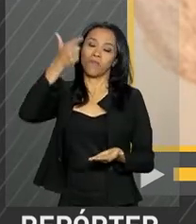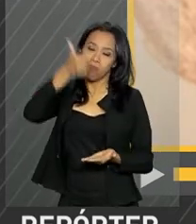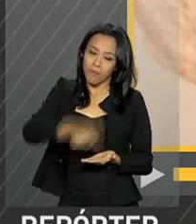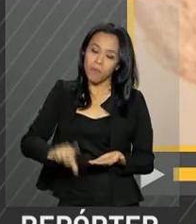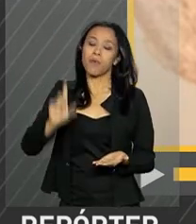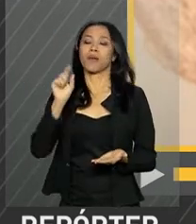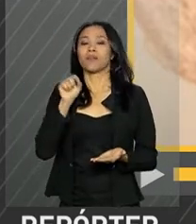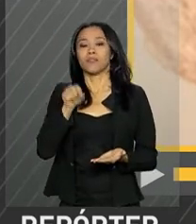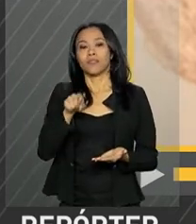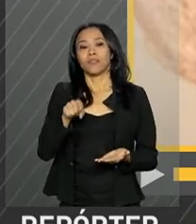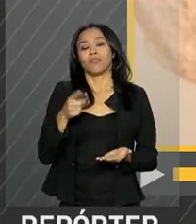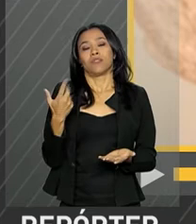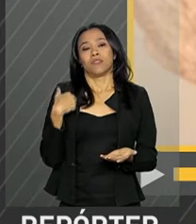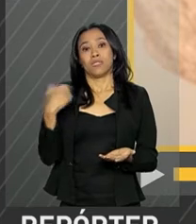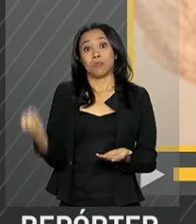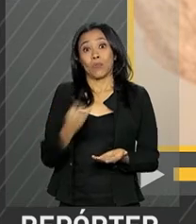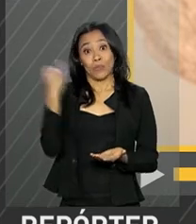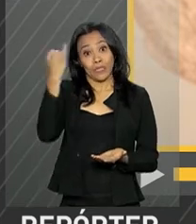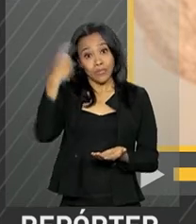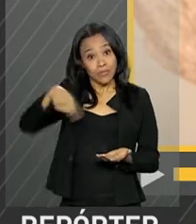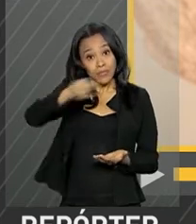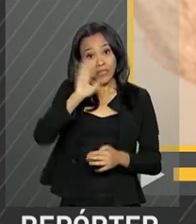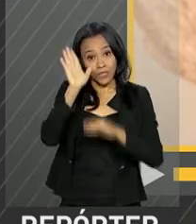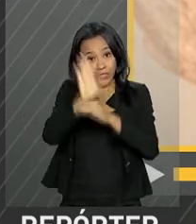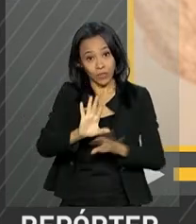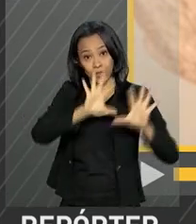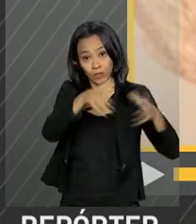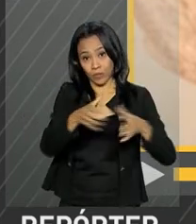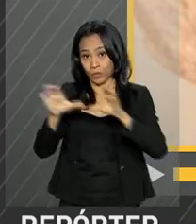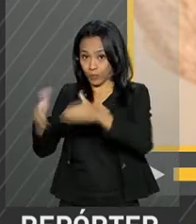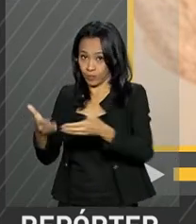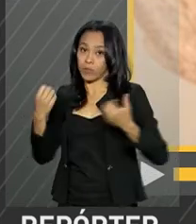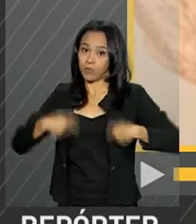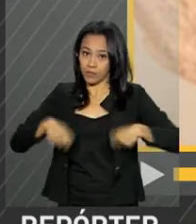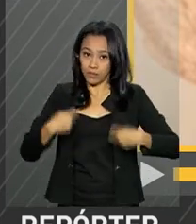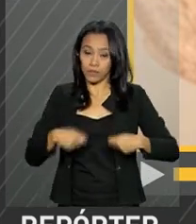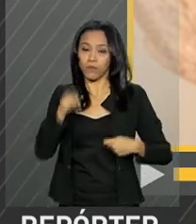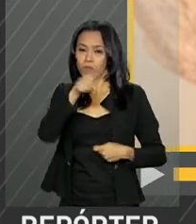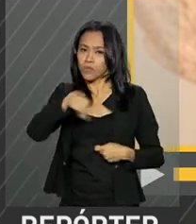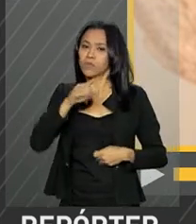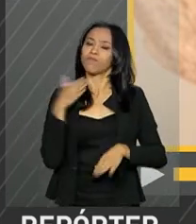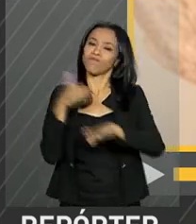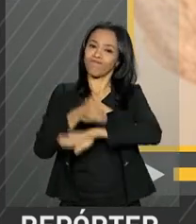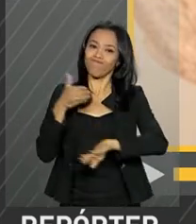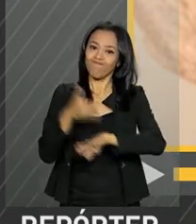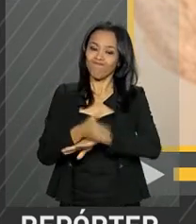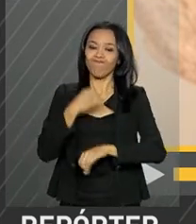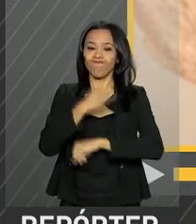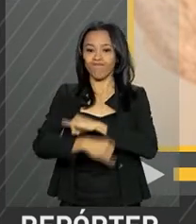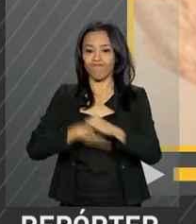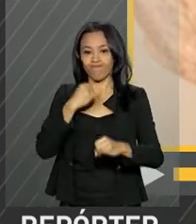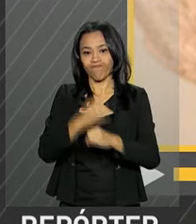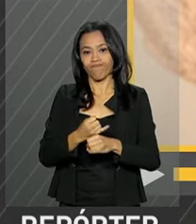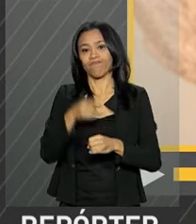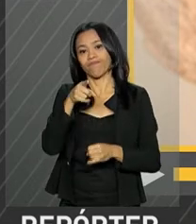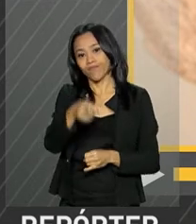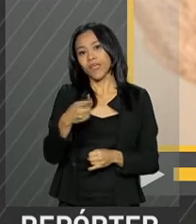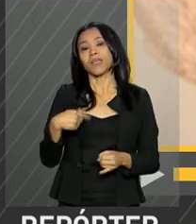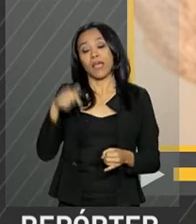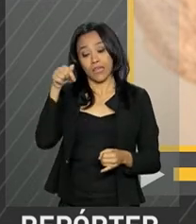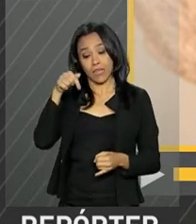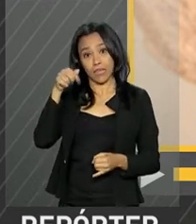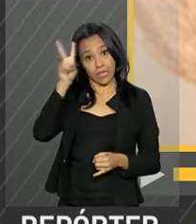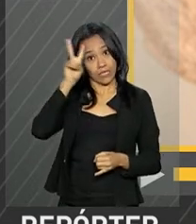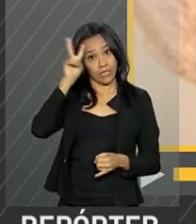situação importante para esta população que tanto precisa. Acesse o sistema de gestão da Bolsa Permanência a partir